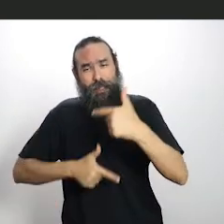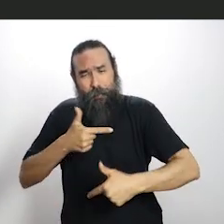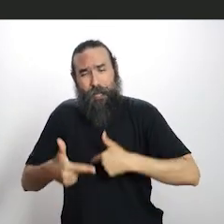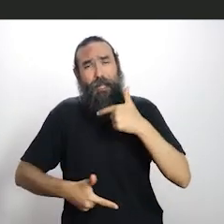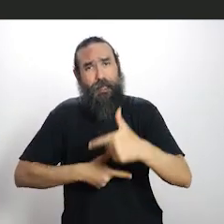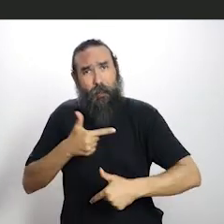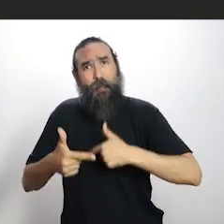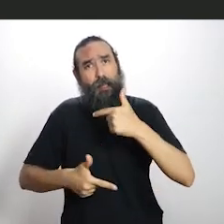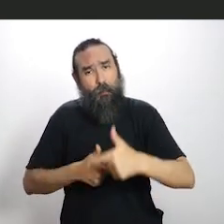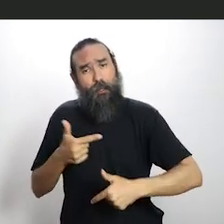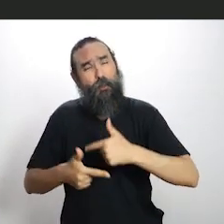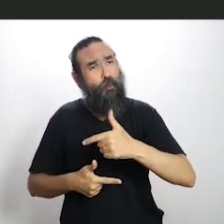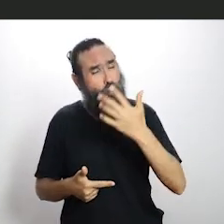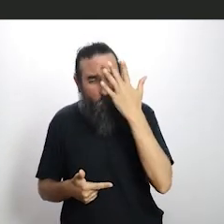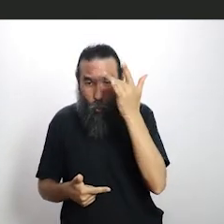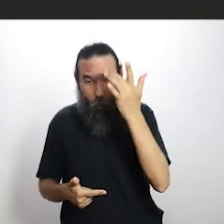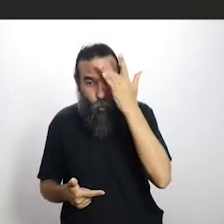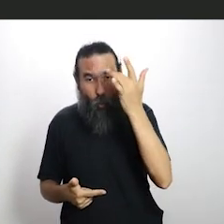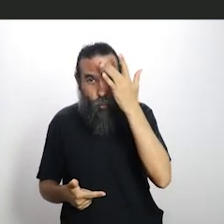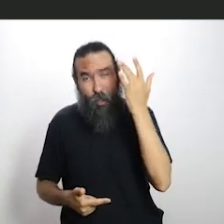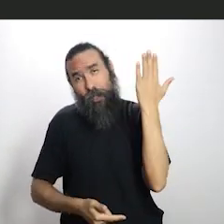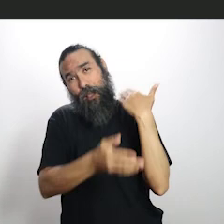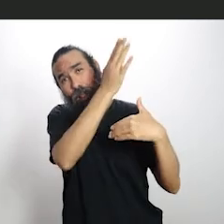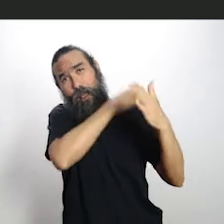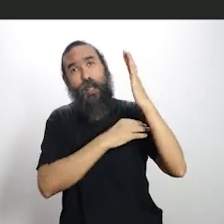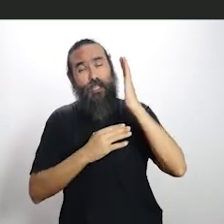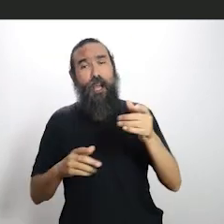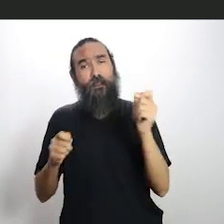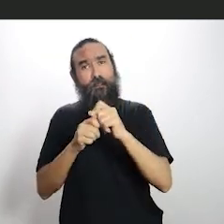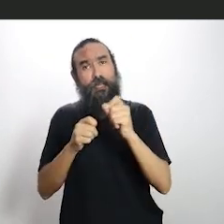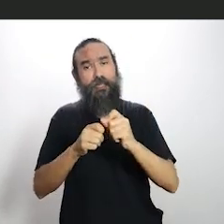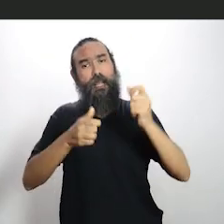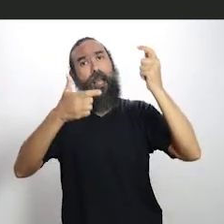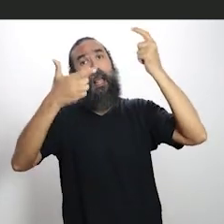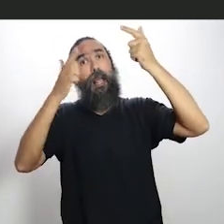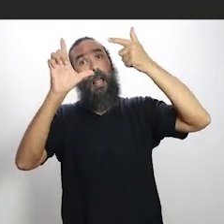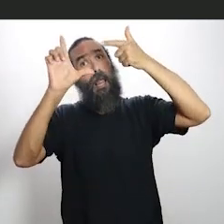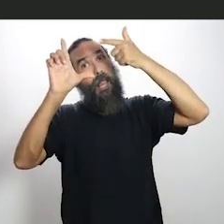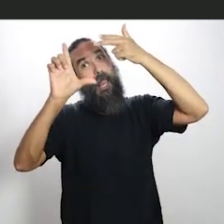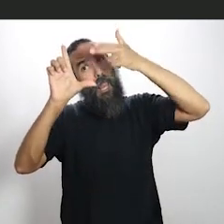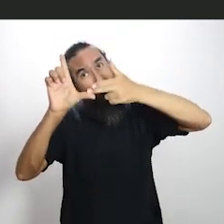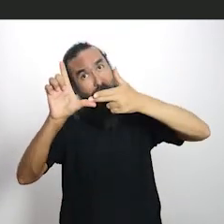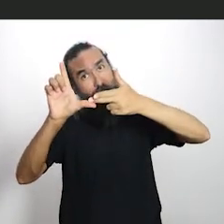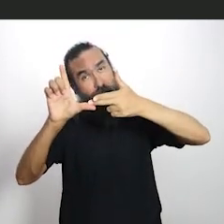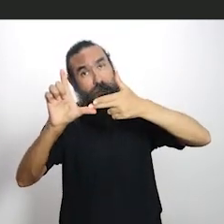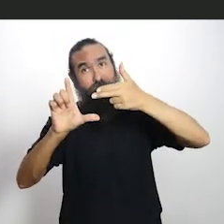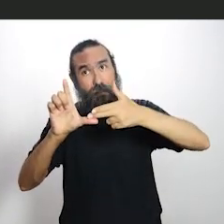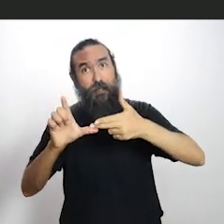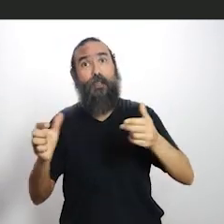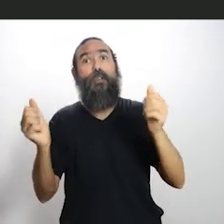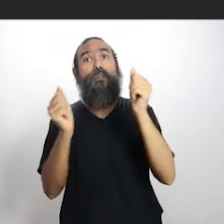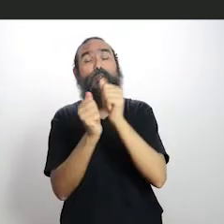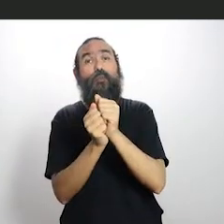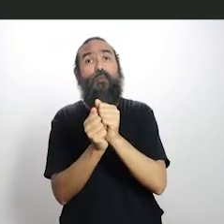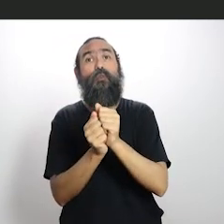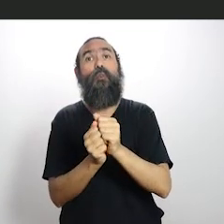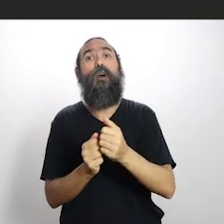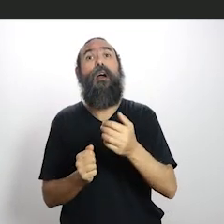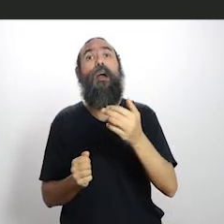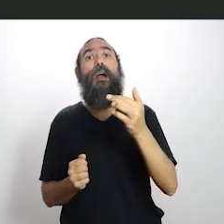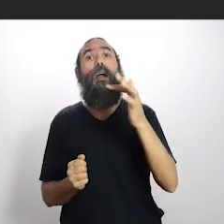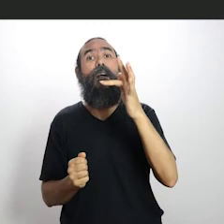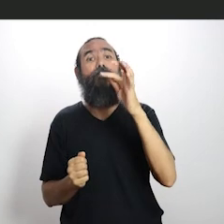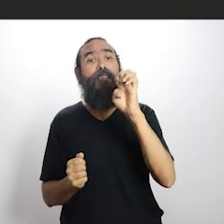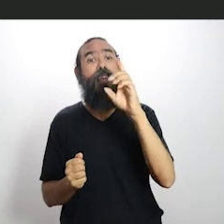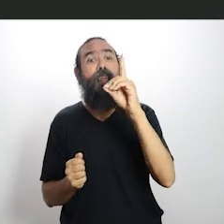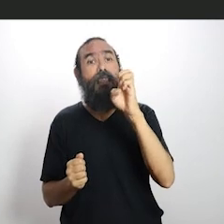Goiânia Anápolis e Aparecida depois durante a semana chamamos todos os municípios a gente se preocupa muito com a